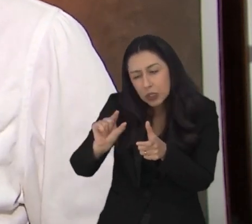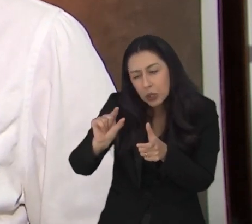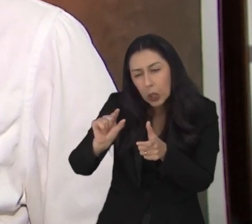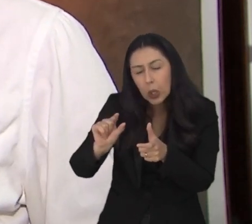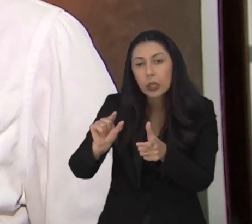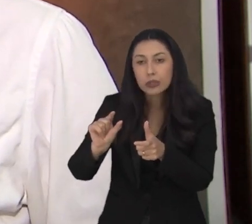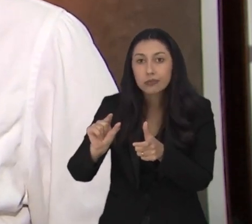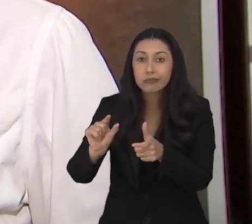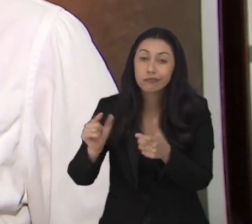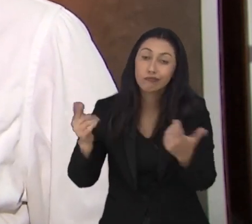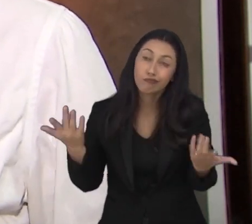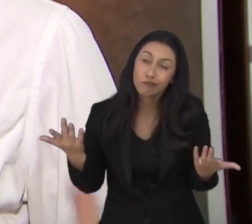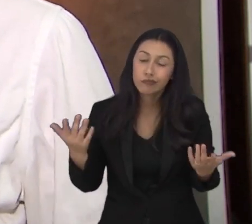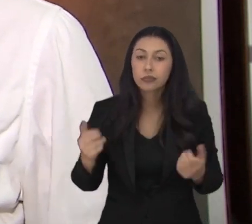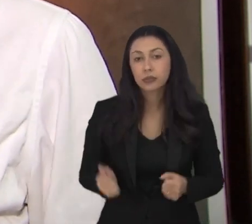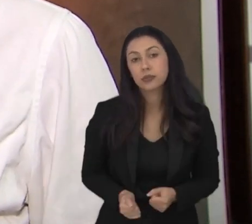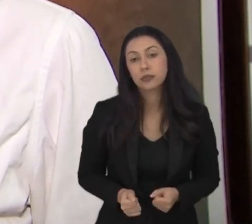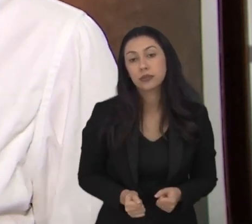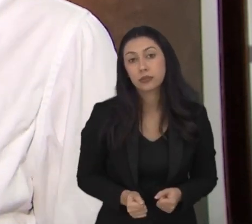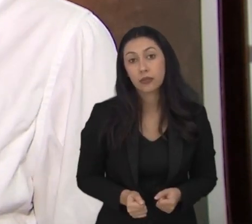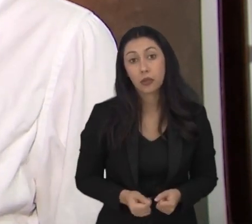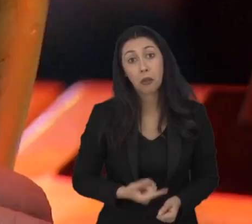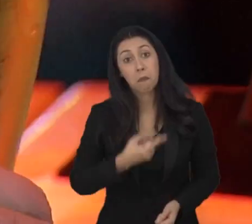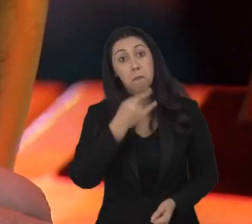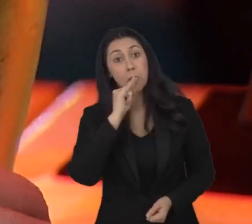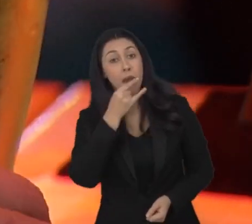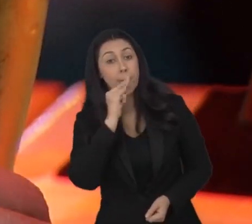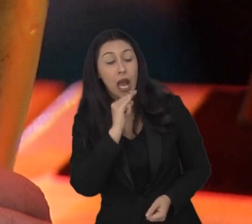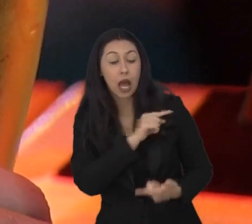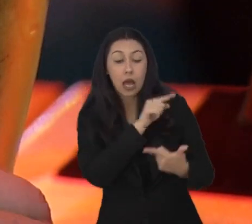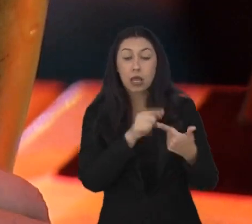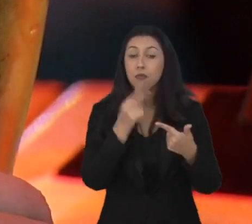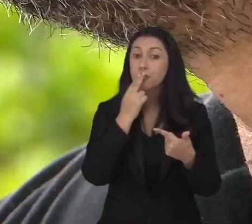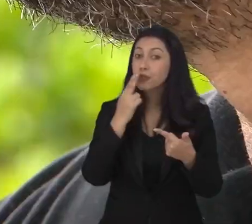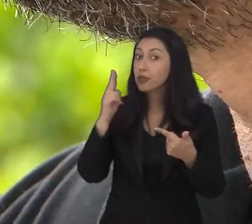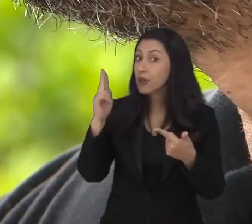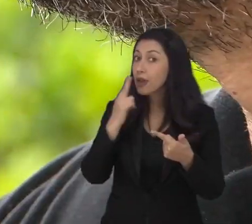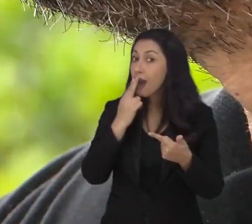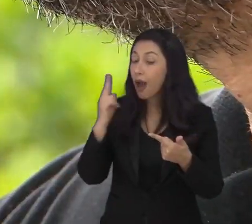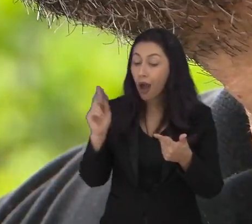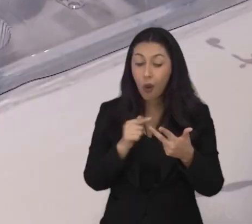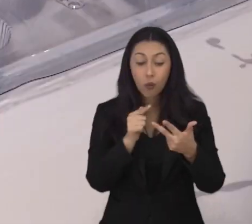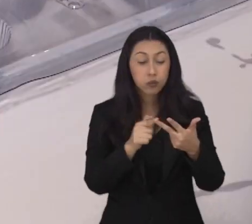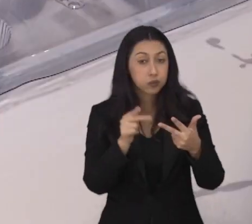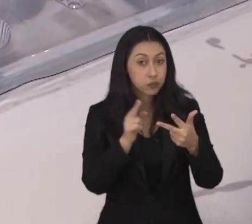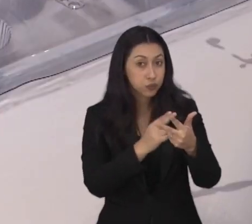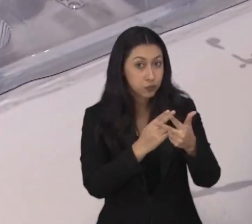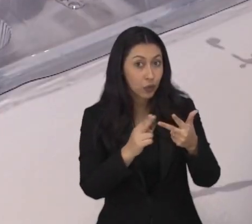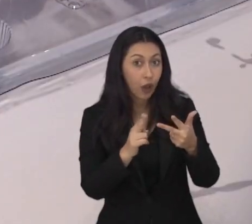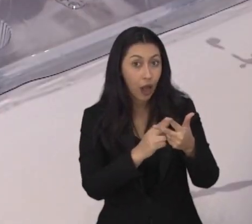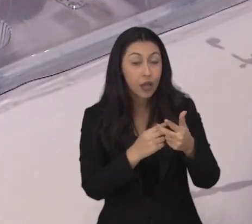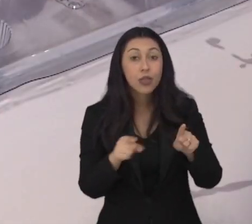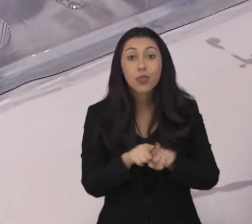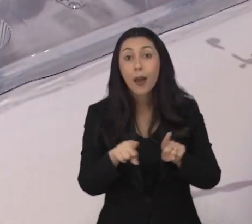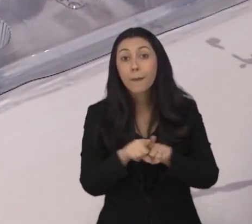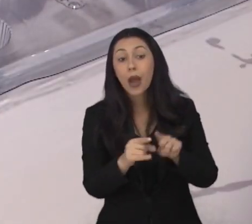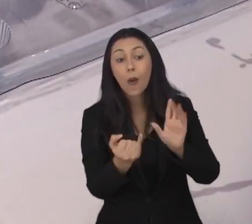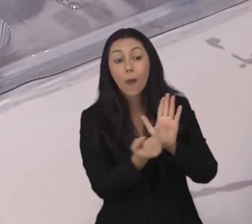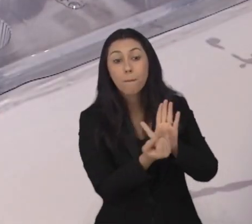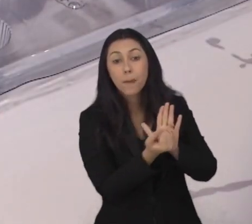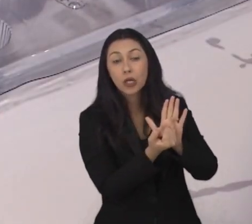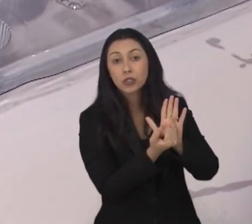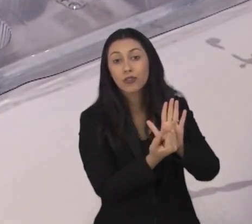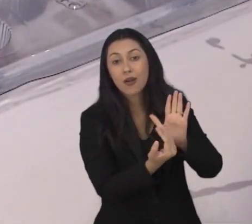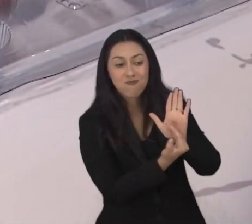peso menor ou com um tamanho menor, talvez. Além das bebidas, cigarros e chocolate, o imposto